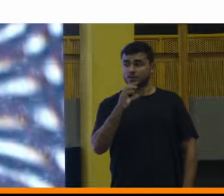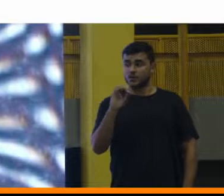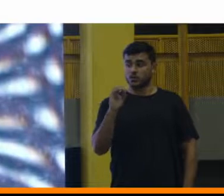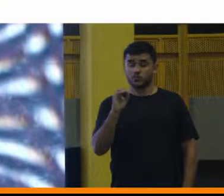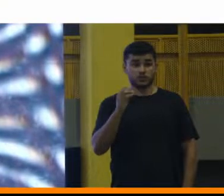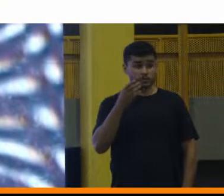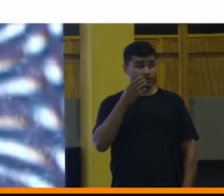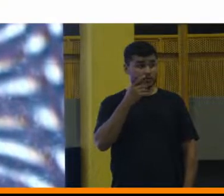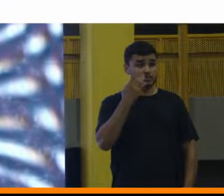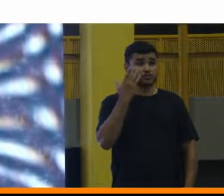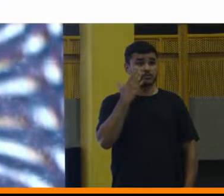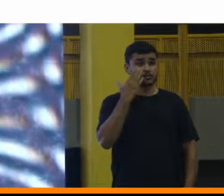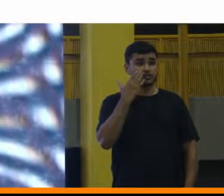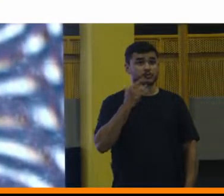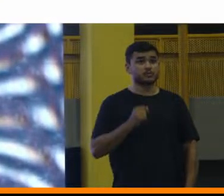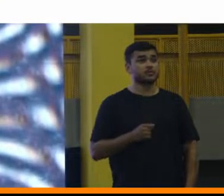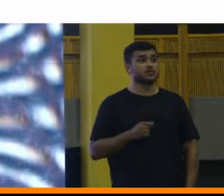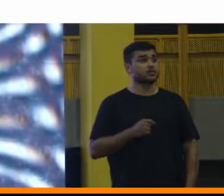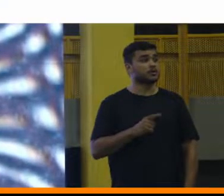2